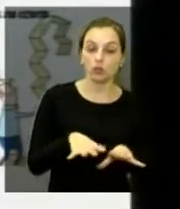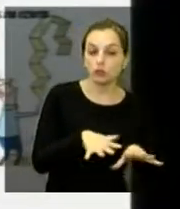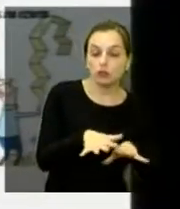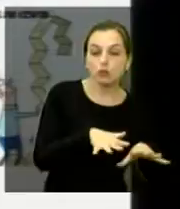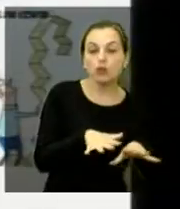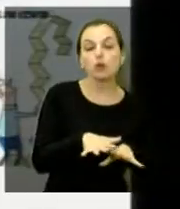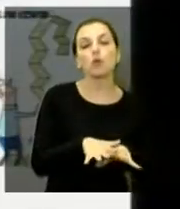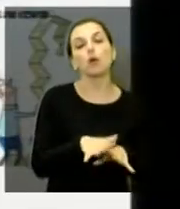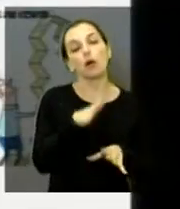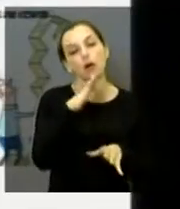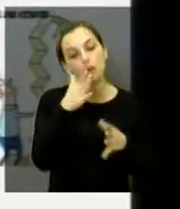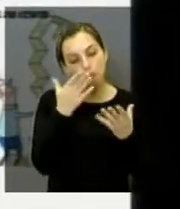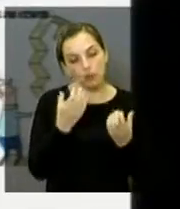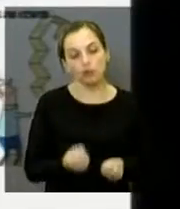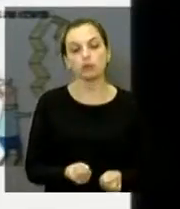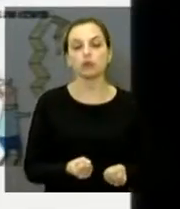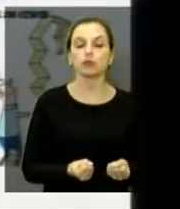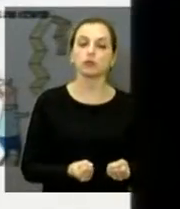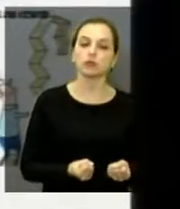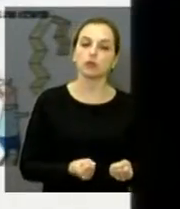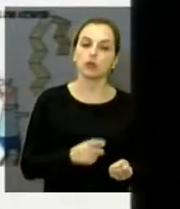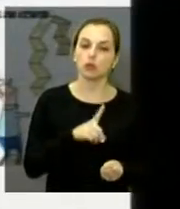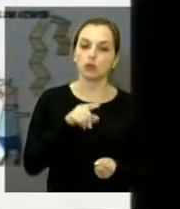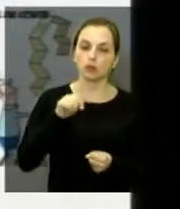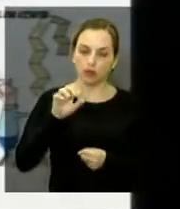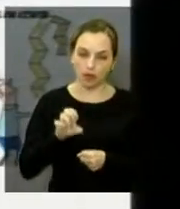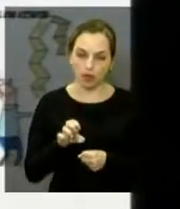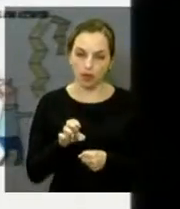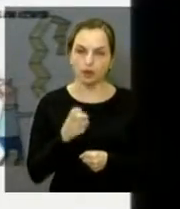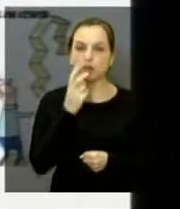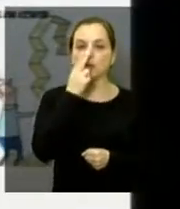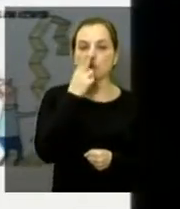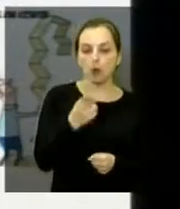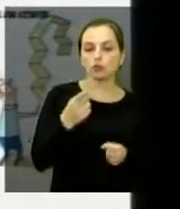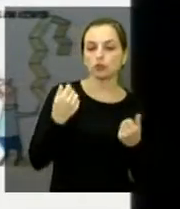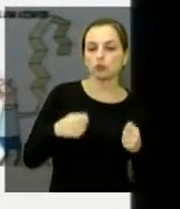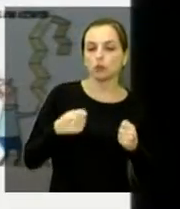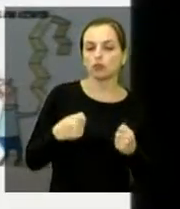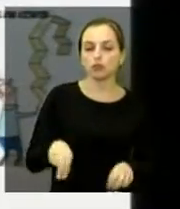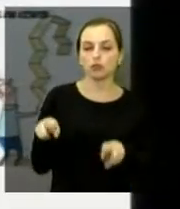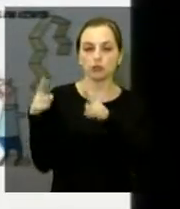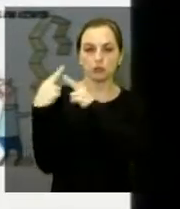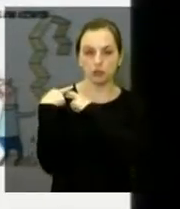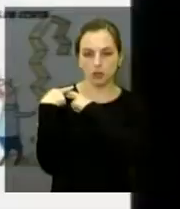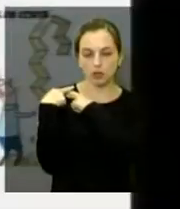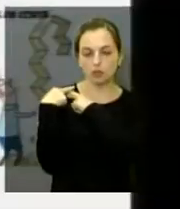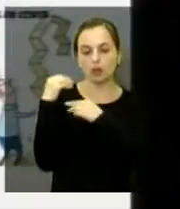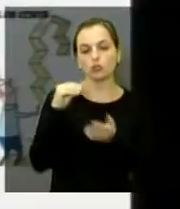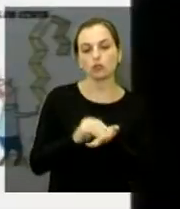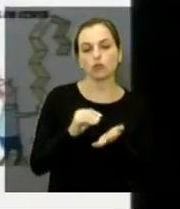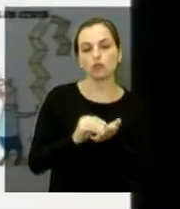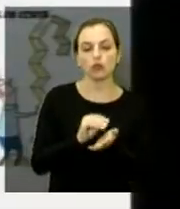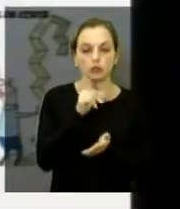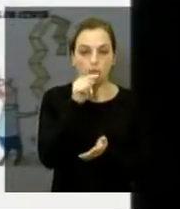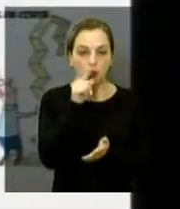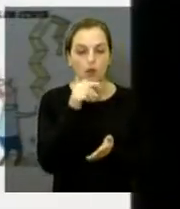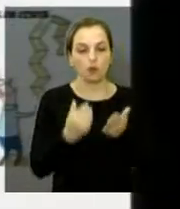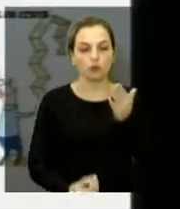tem aprovação do DAE. Se tiver aprovação do DAE, eu acho que o DAE tem que ser responsabilizado por isso, da falta de água que está acontecendo.